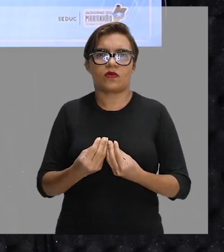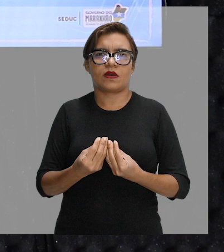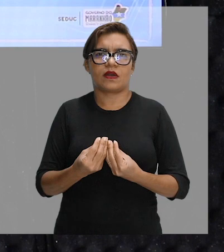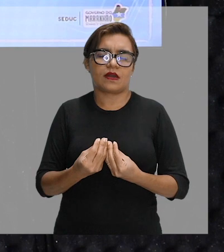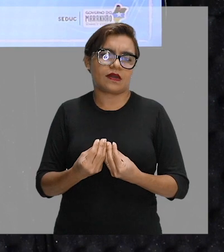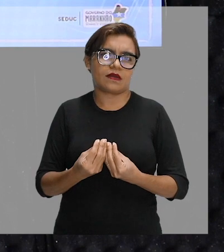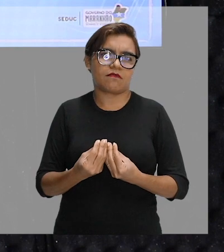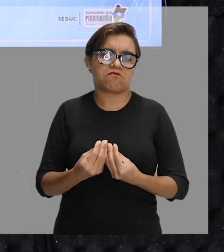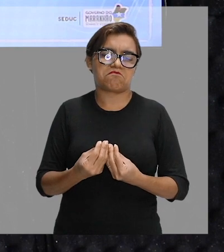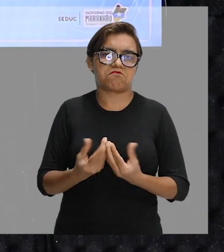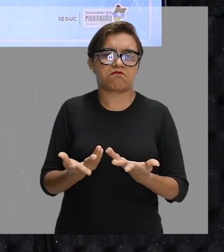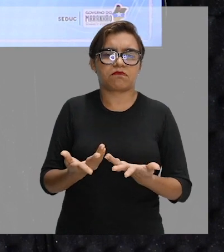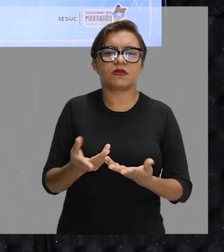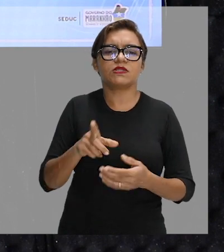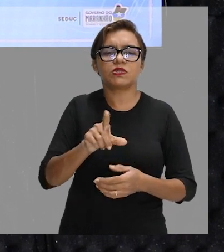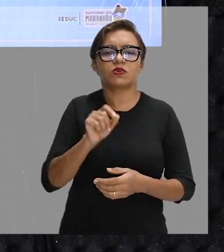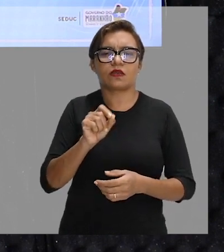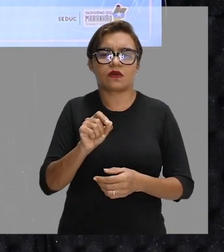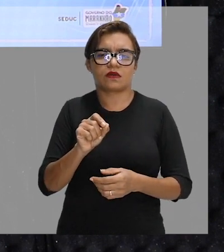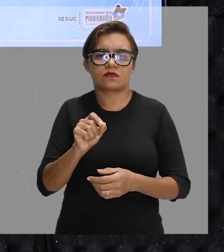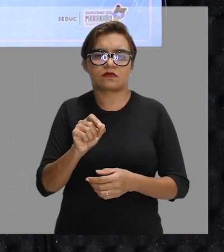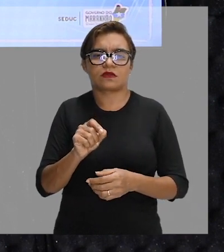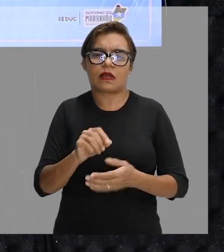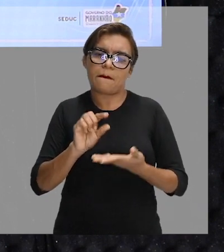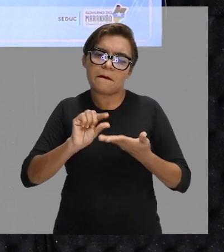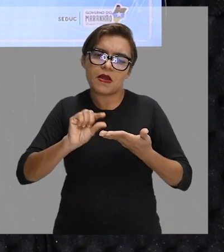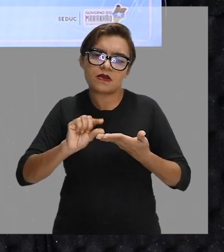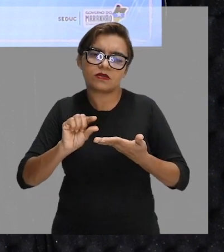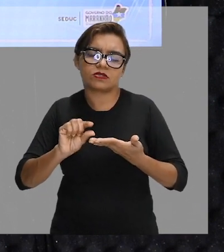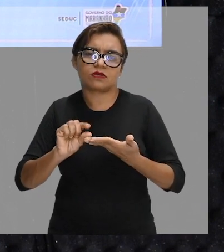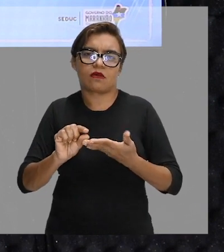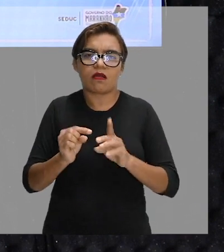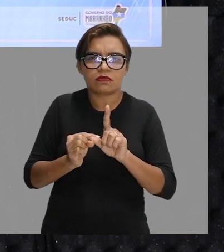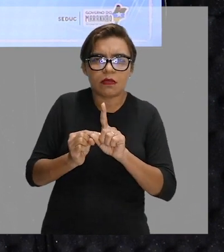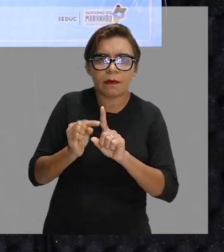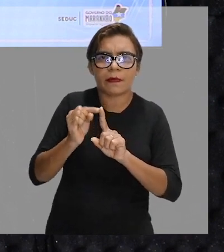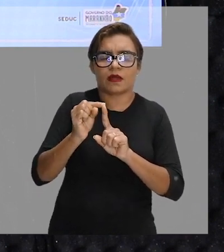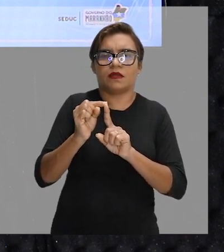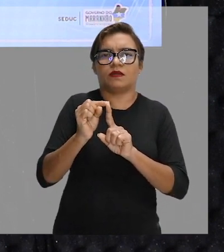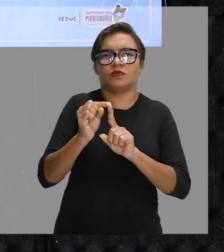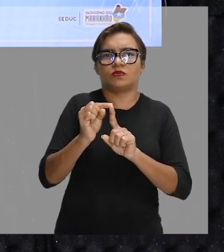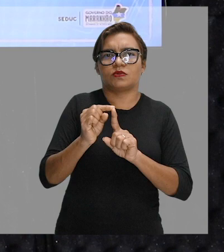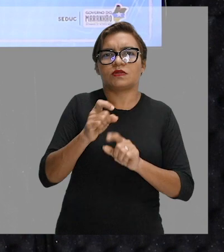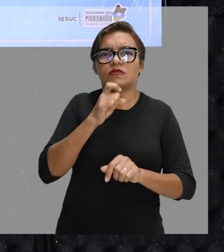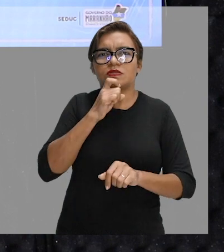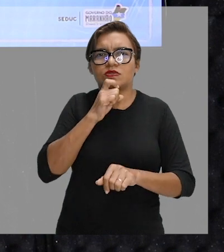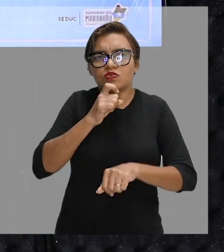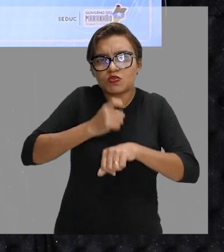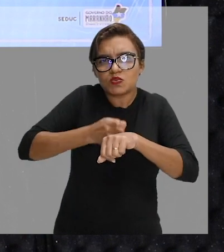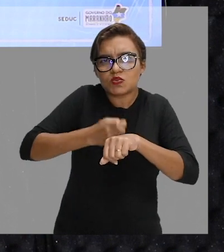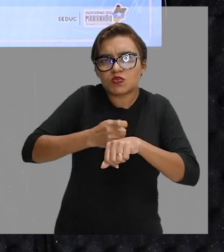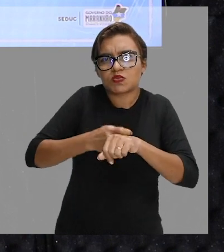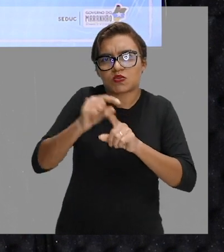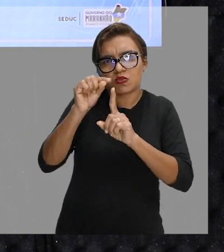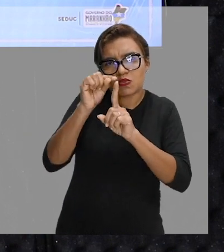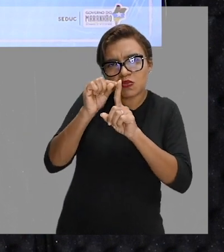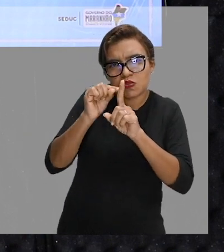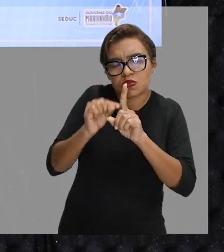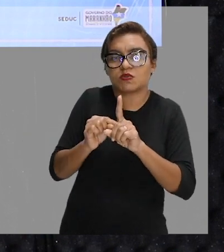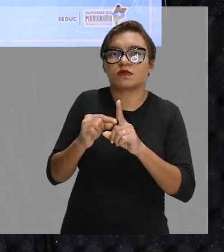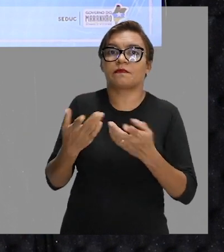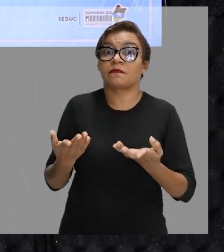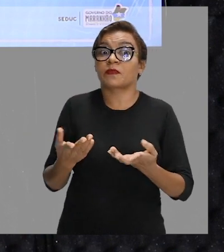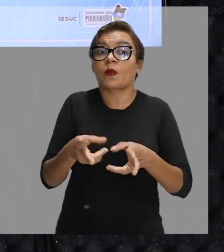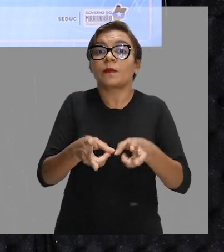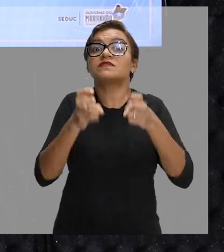criométrico é mais intenso? Qual dessas a temperatura de congelamento diminui mais? Para isso, o que eu